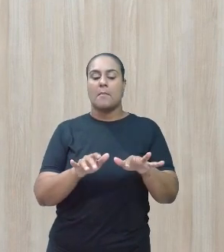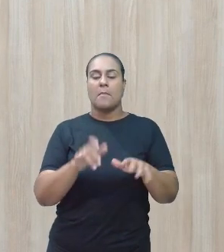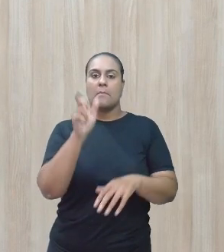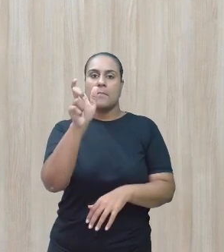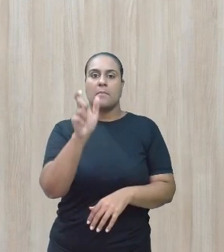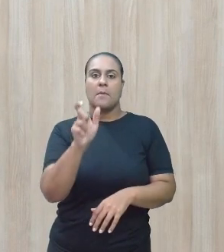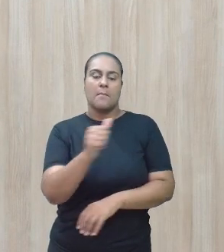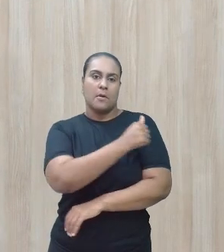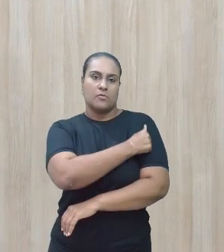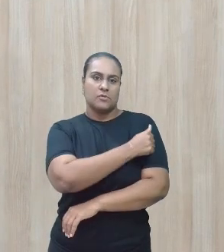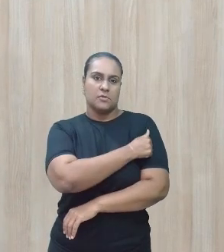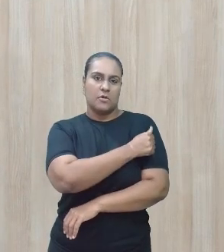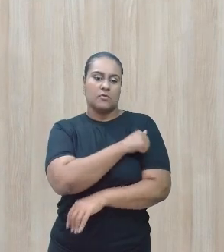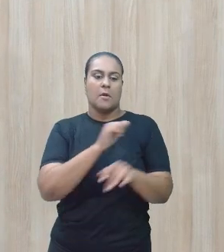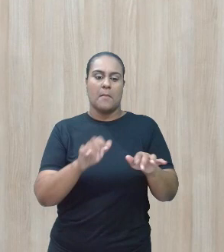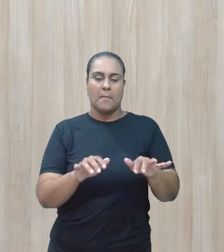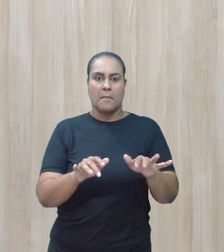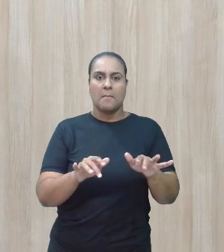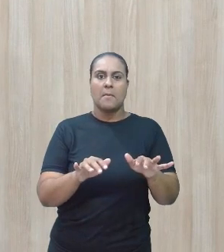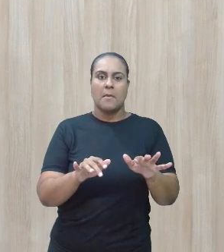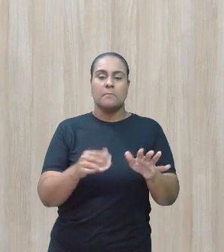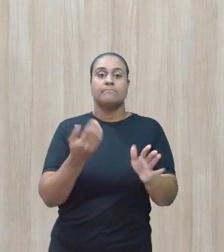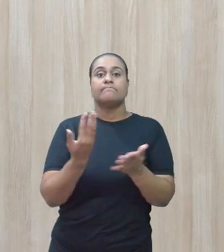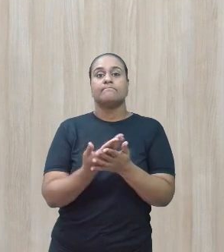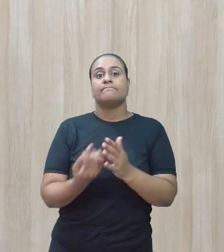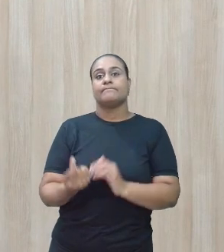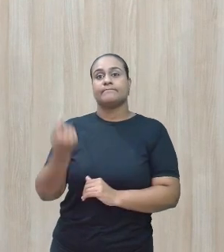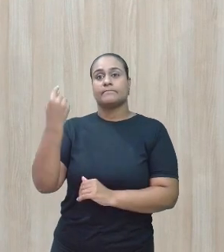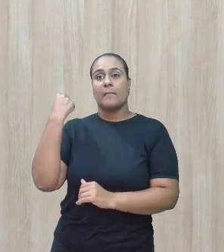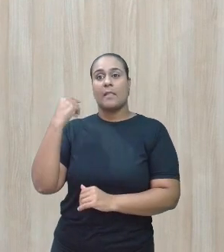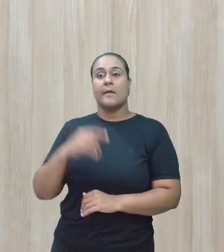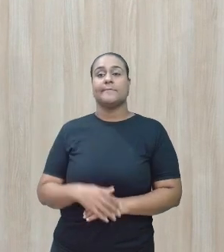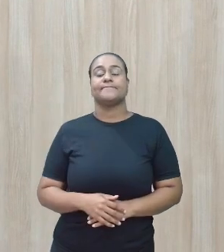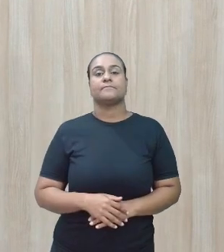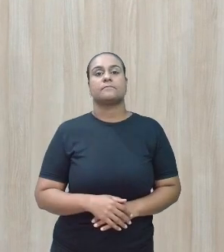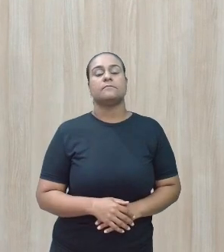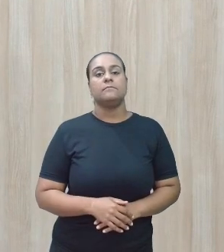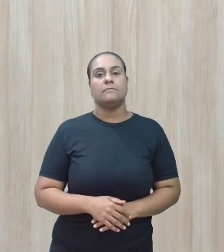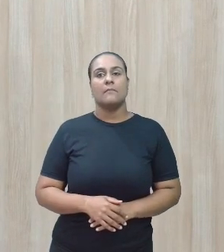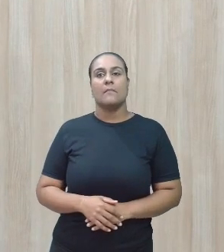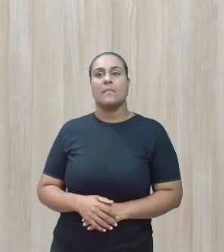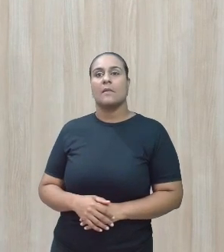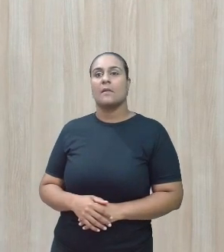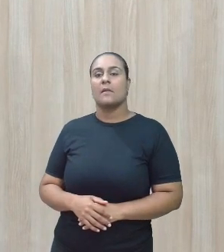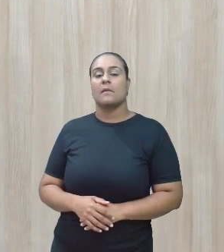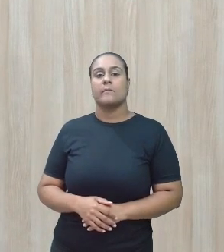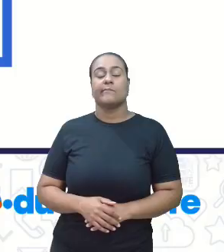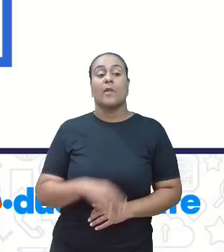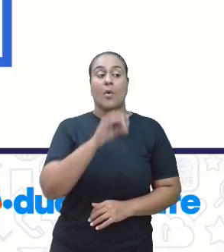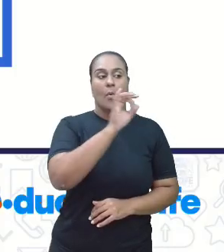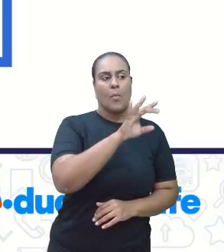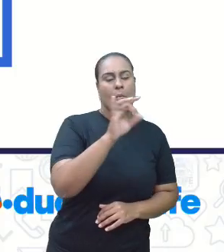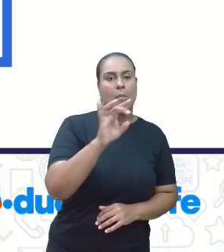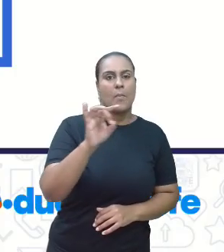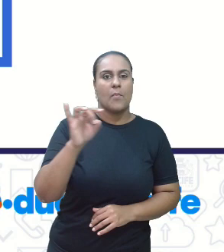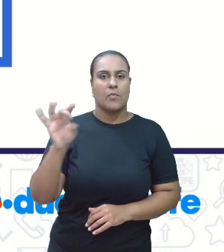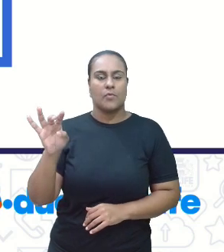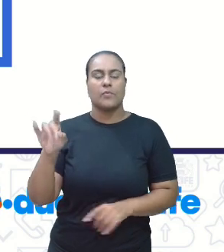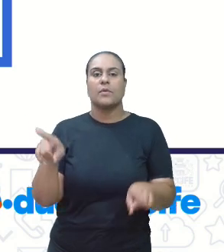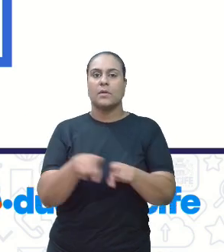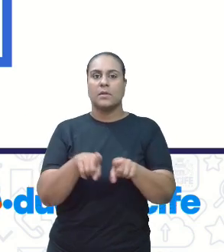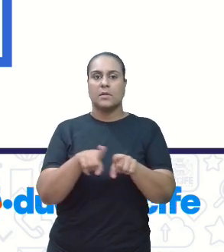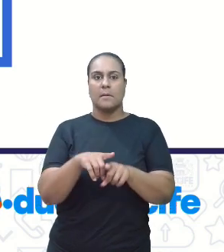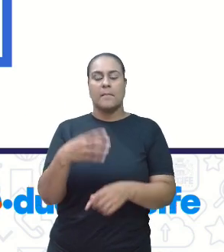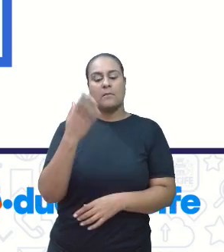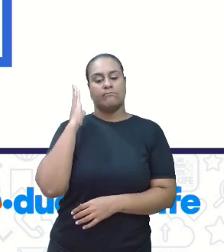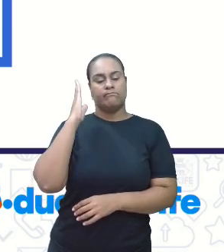comentários do YouTube da aula anterior, tá certo? Então, são esses dois modos, né? Indo direto ou de 1 por 1.